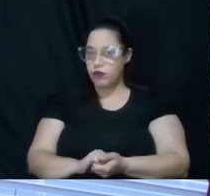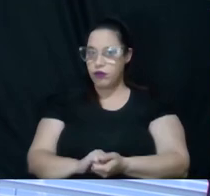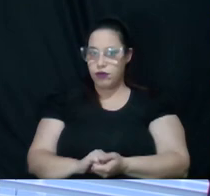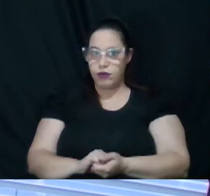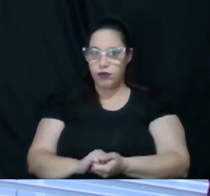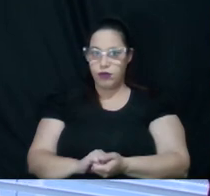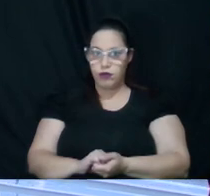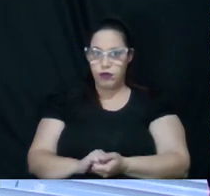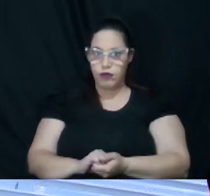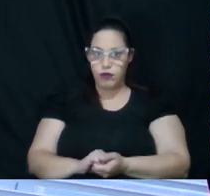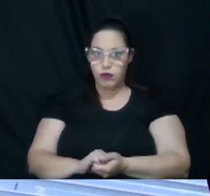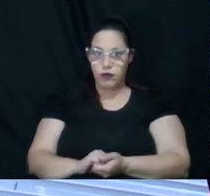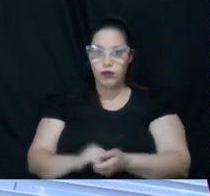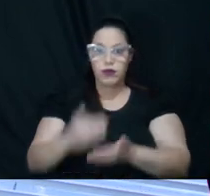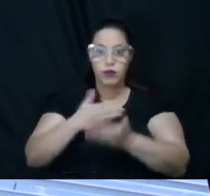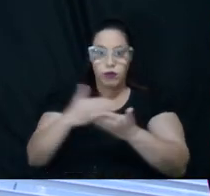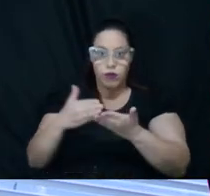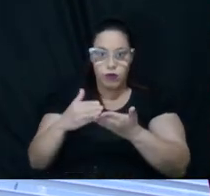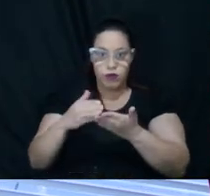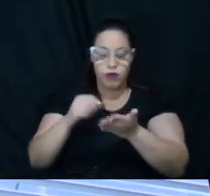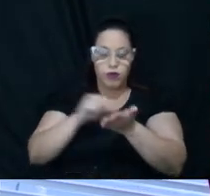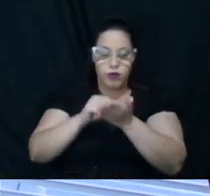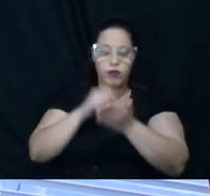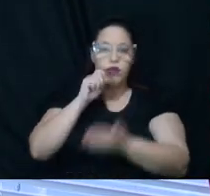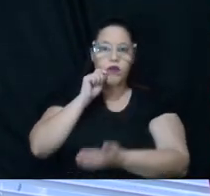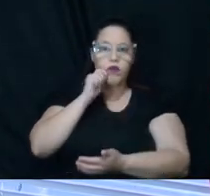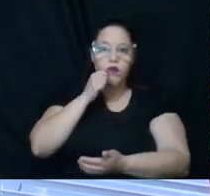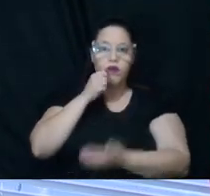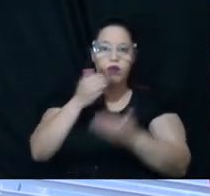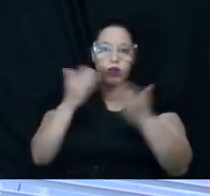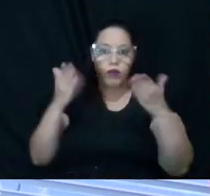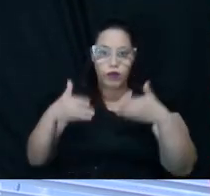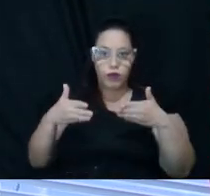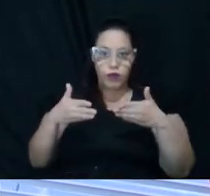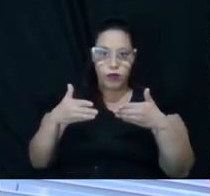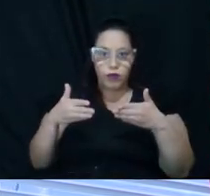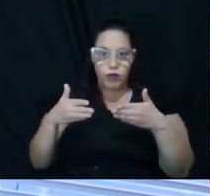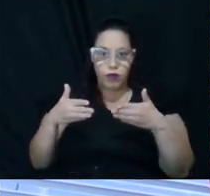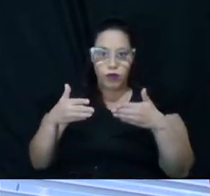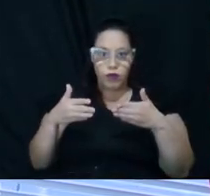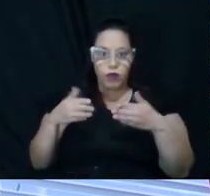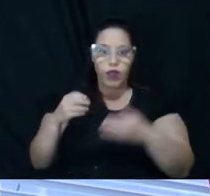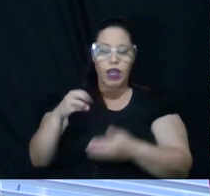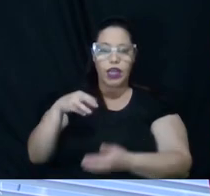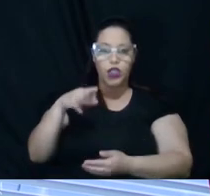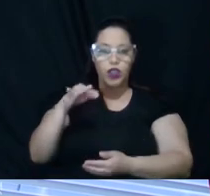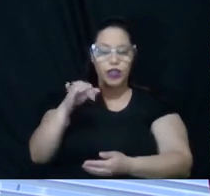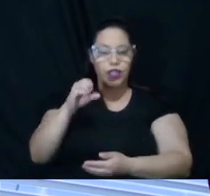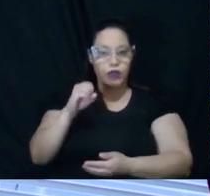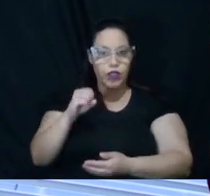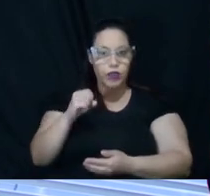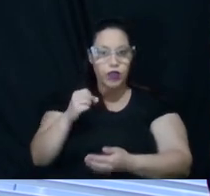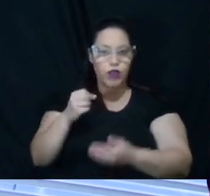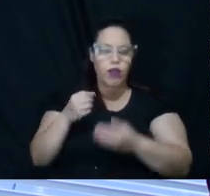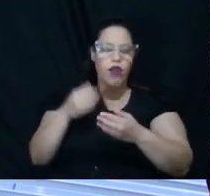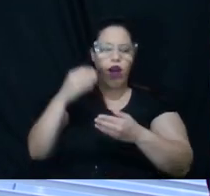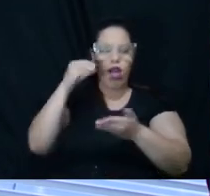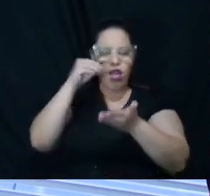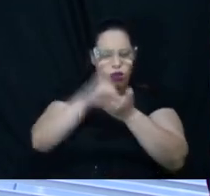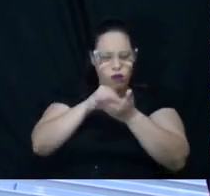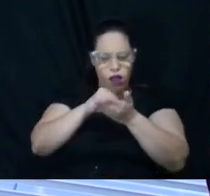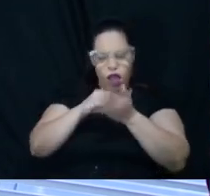Está começando mais um Na Ponta do Lápis e hoje o nosso tema é sobre endividamento. A falta de planejamento financeiro é um dos